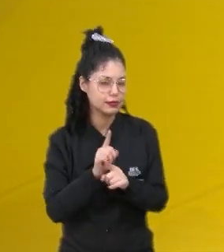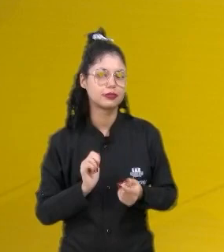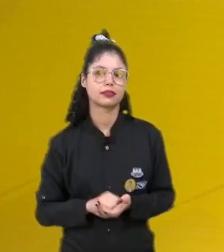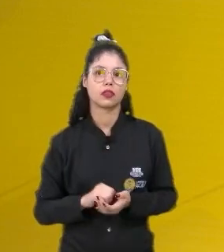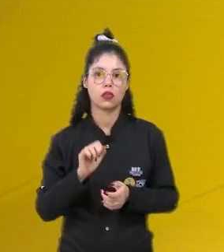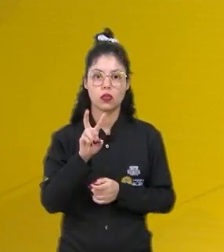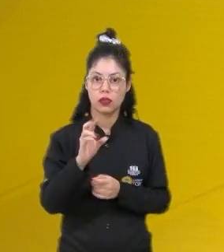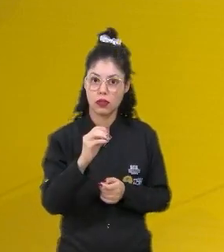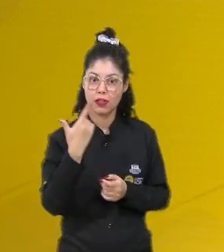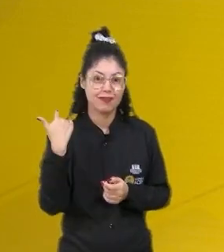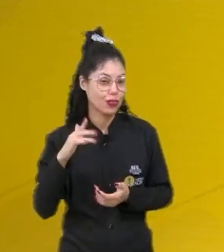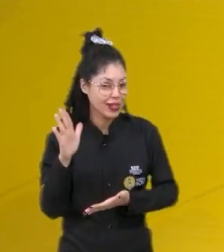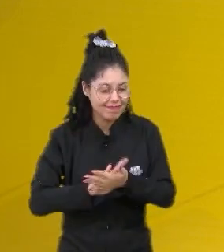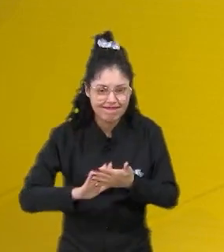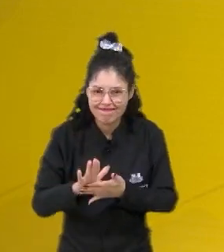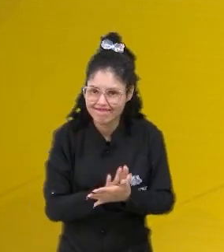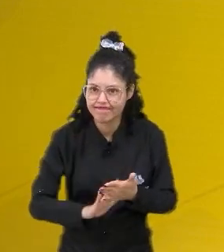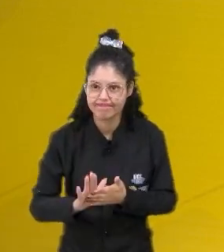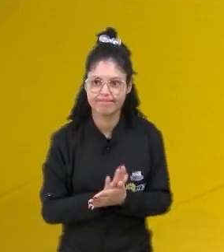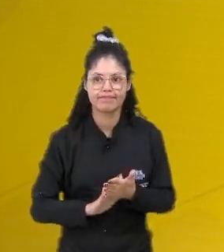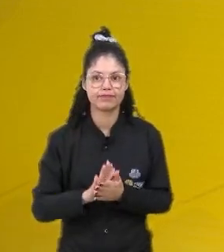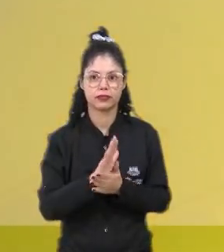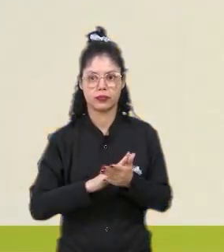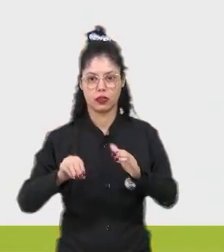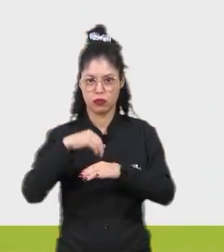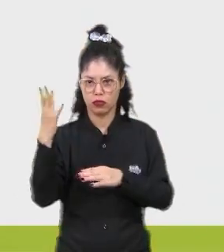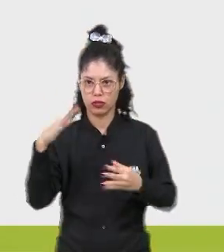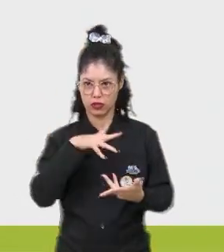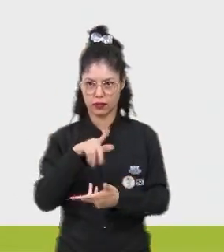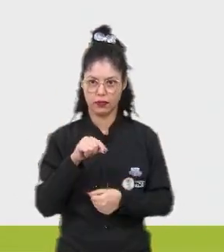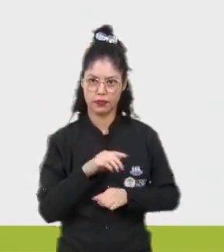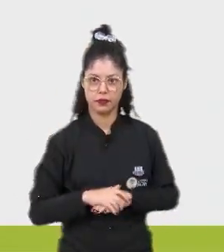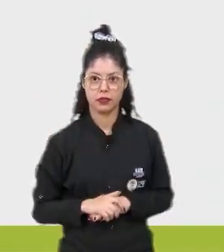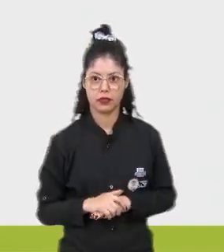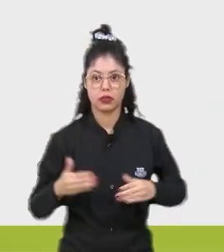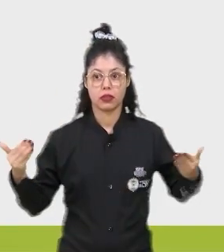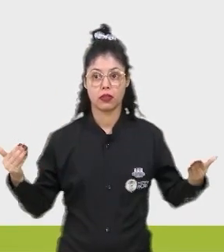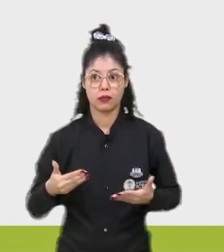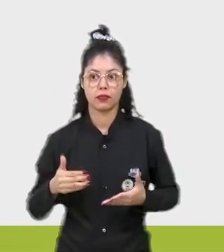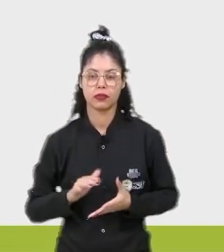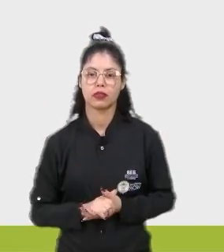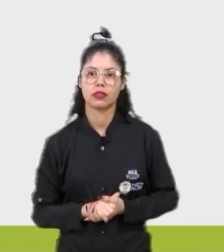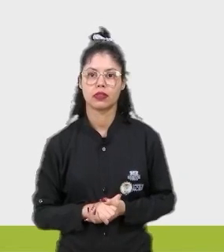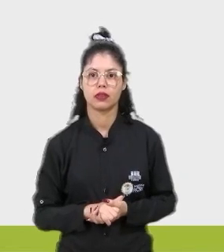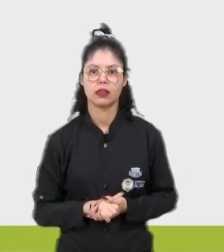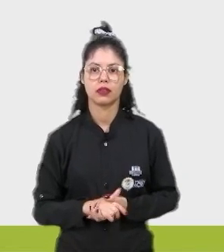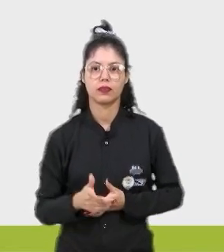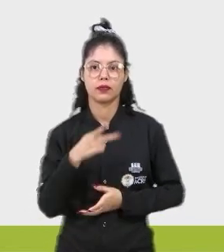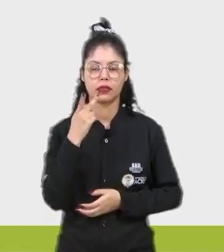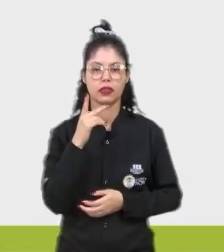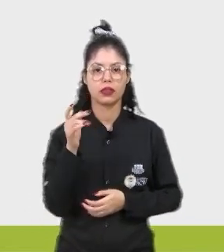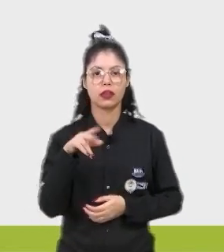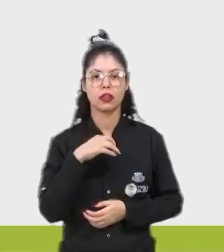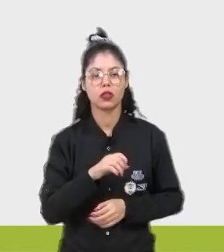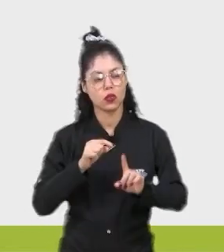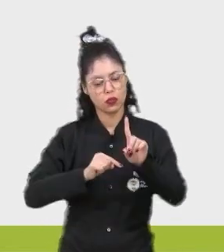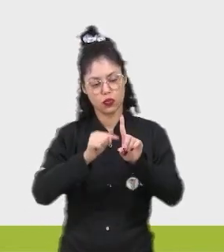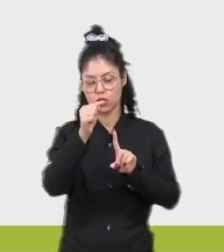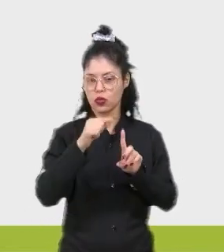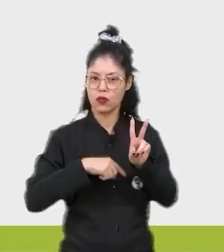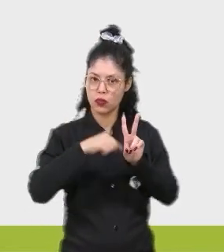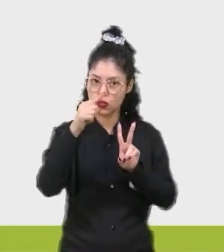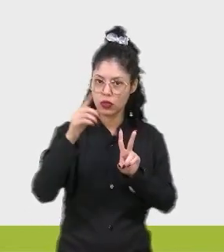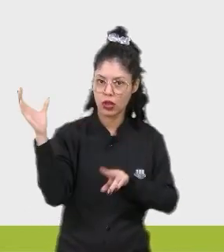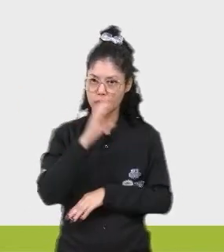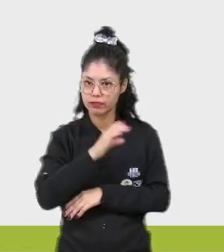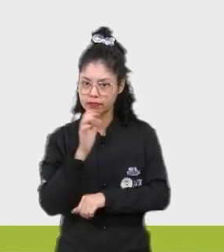aqui é o vácuo de não ter nada mesmo, é o espaço, ok? Agora, falando sobre a velocidade do som, a